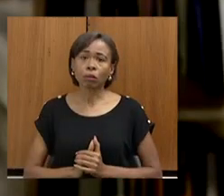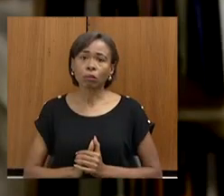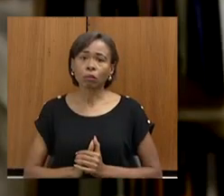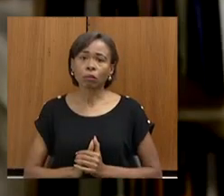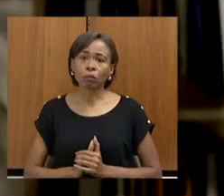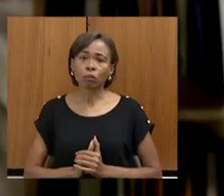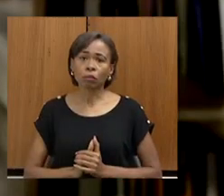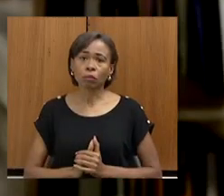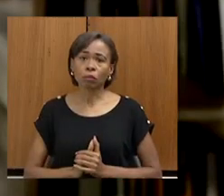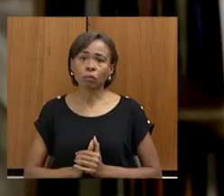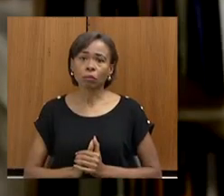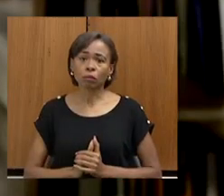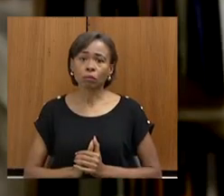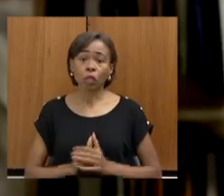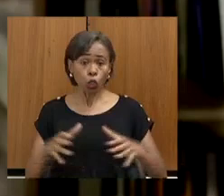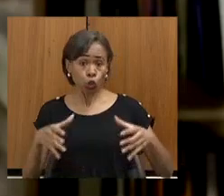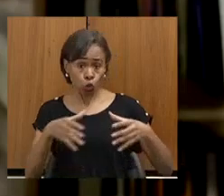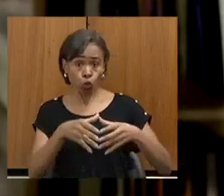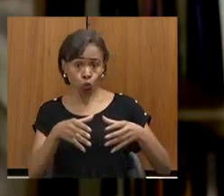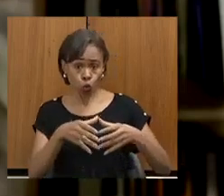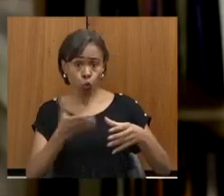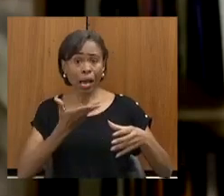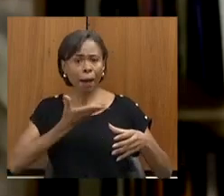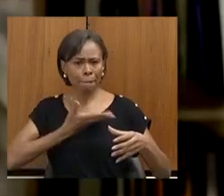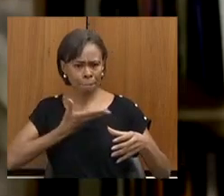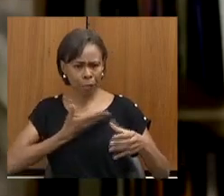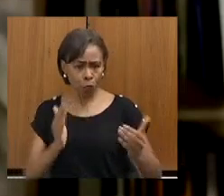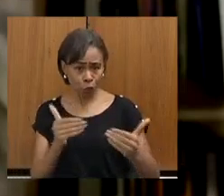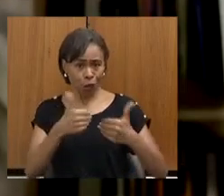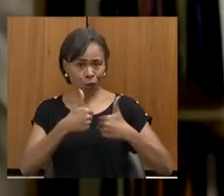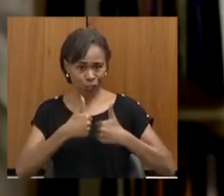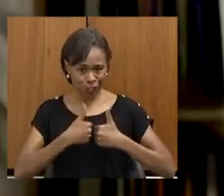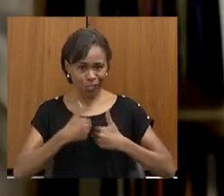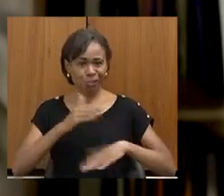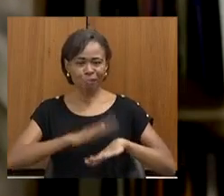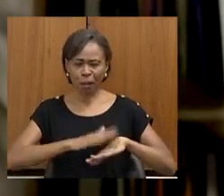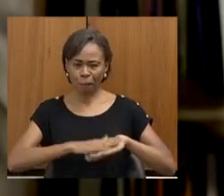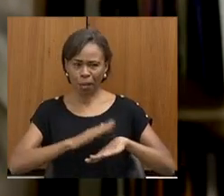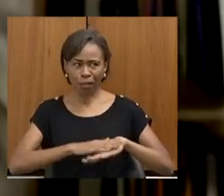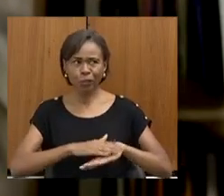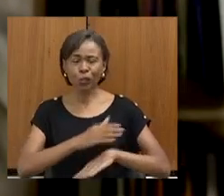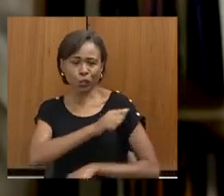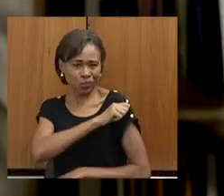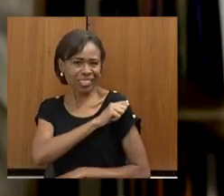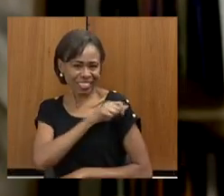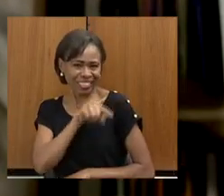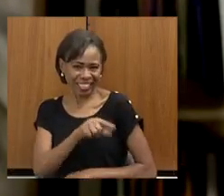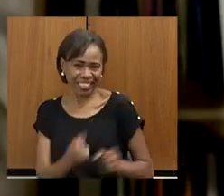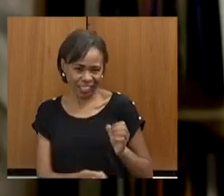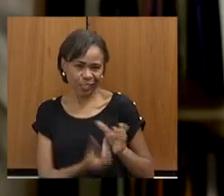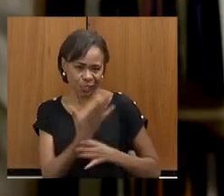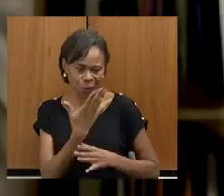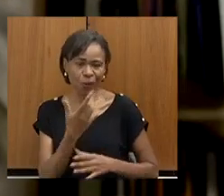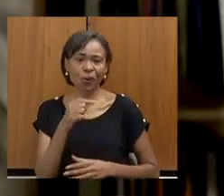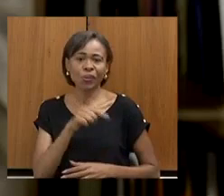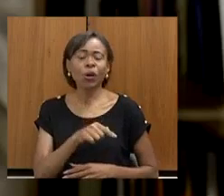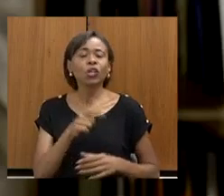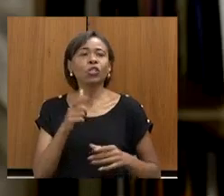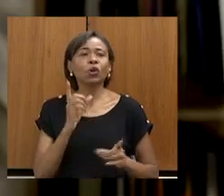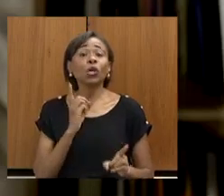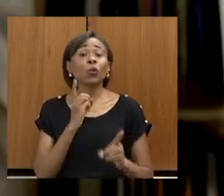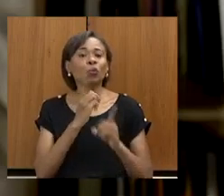amigos autistas, que foi feito pelos próprios estudantes, no encontro que temos